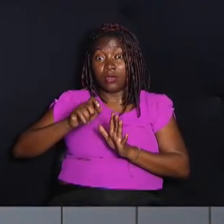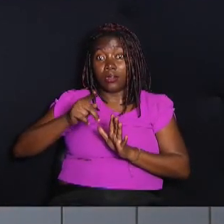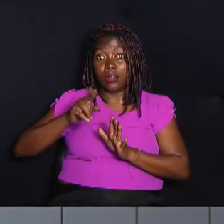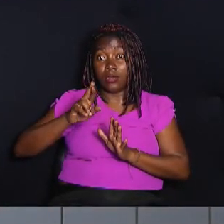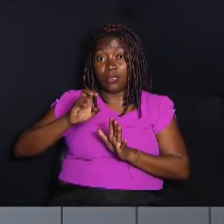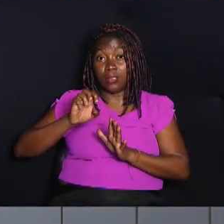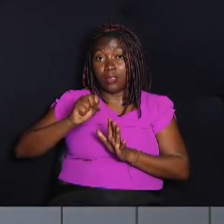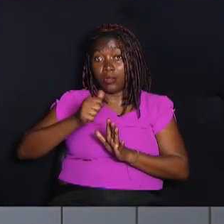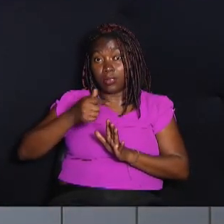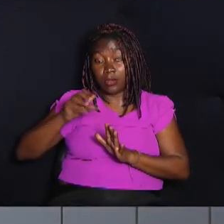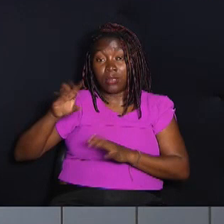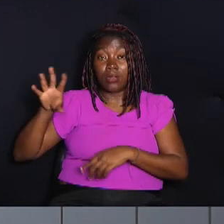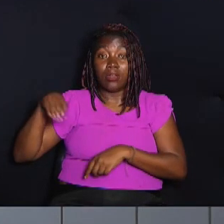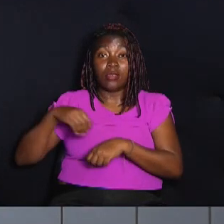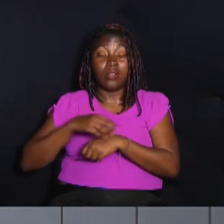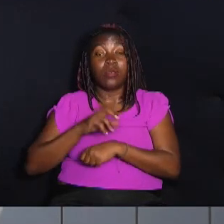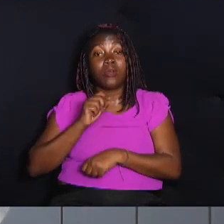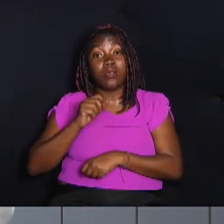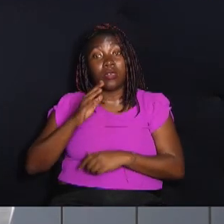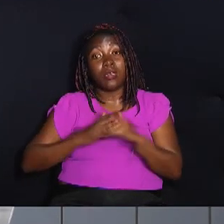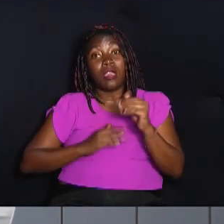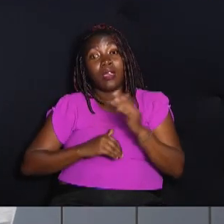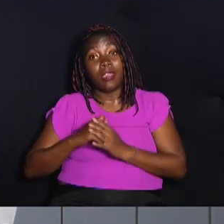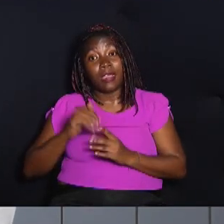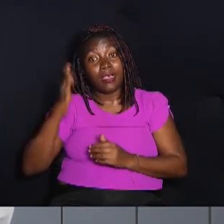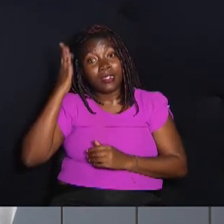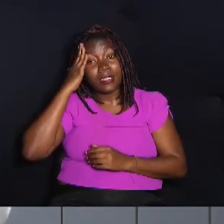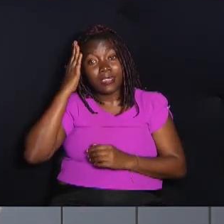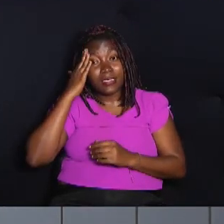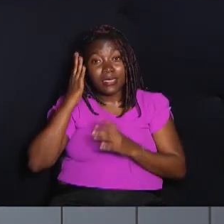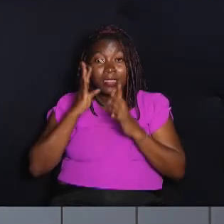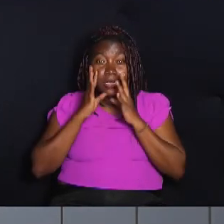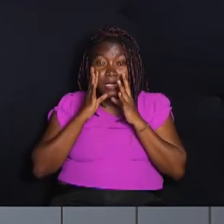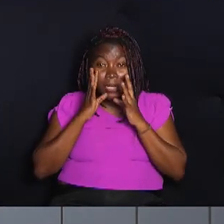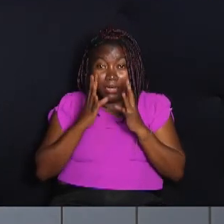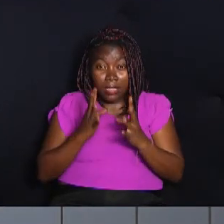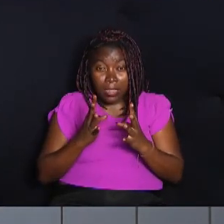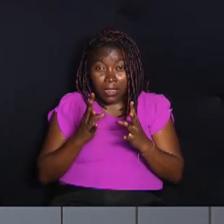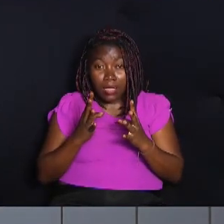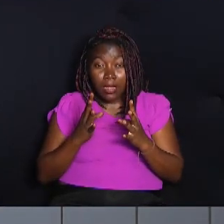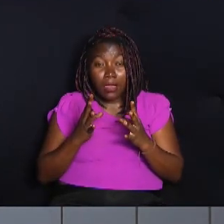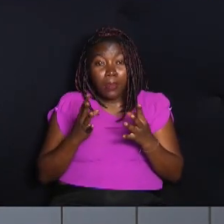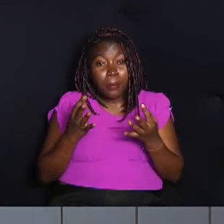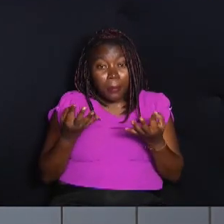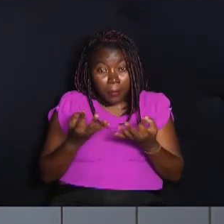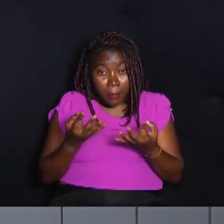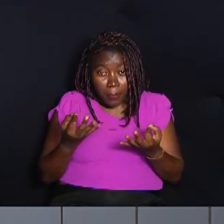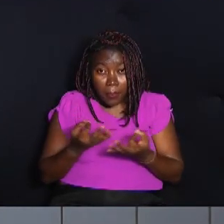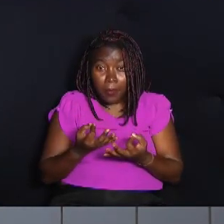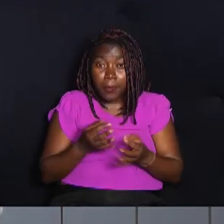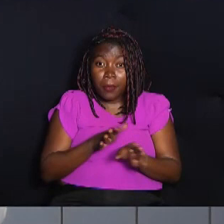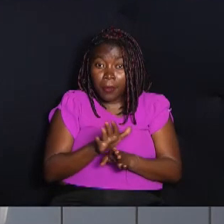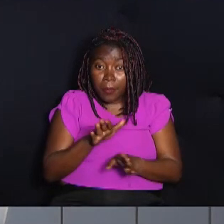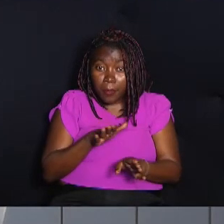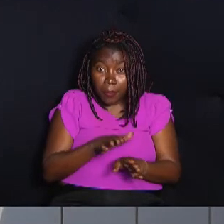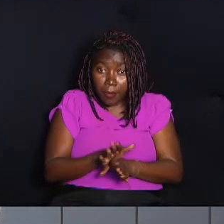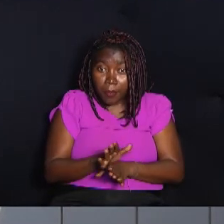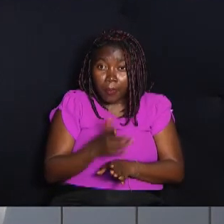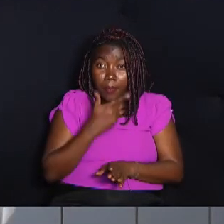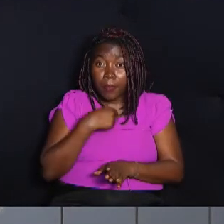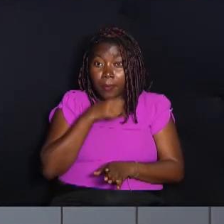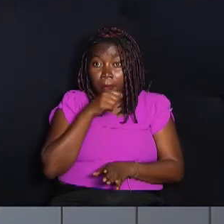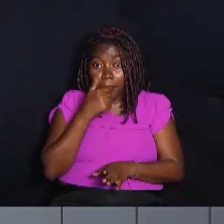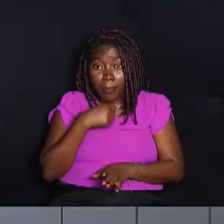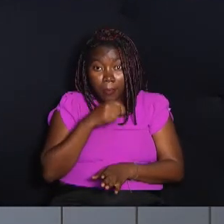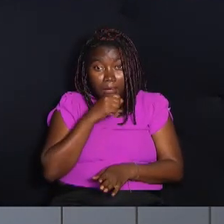importante, que é ter profissionais que saibam ouvir, que estejam preparados para orientar os pais, né, detectou algum problema na